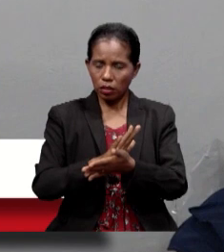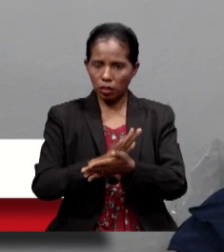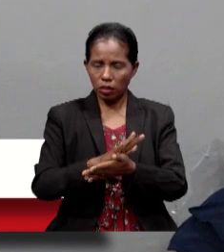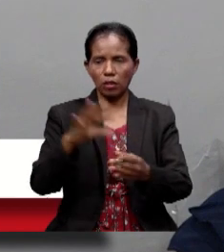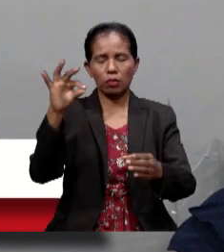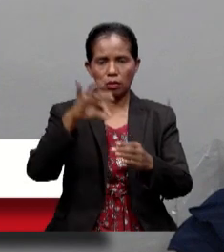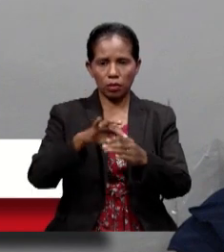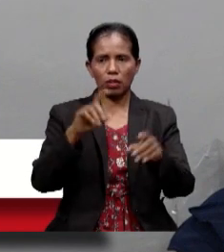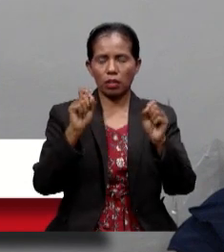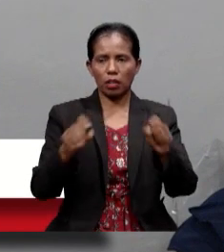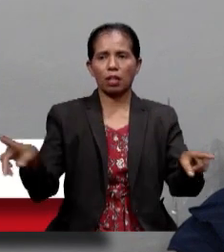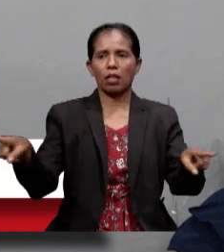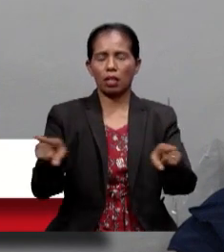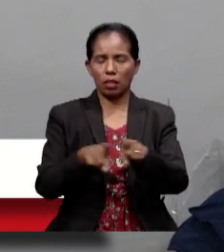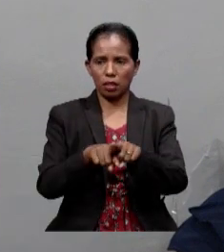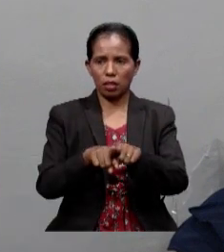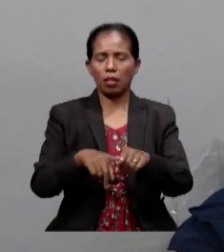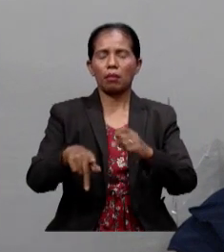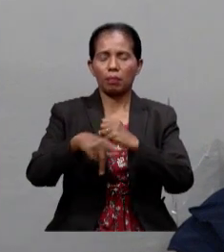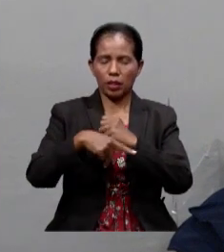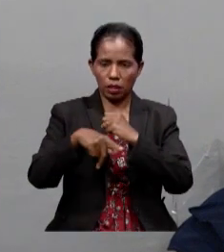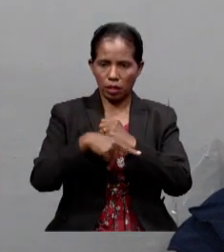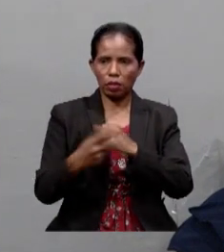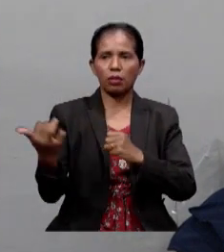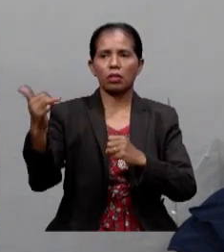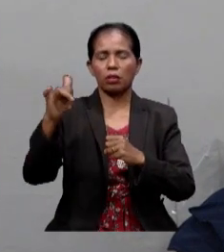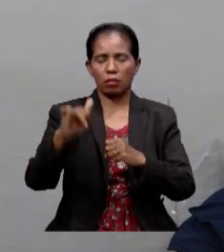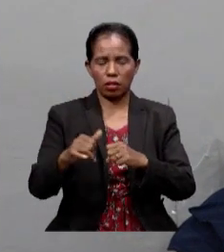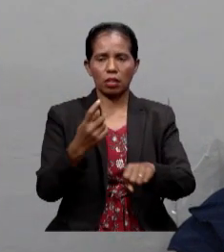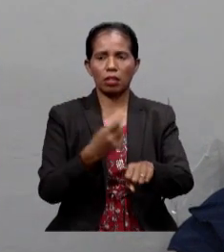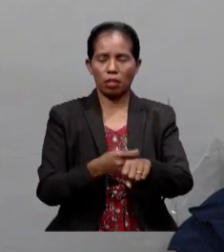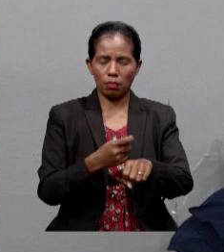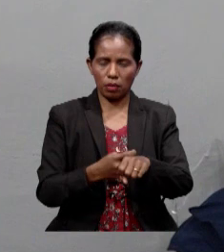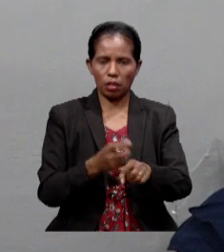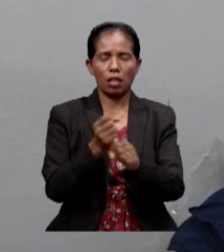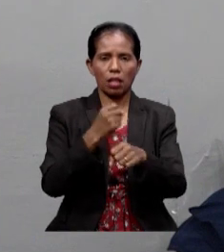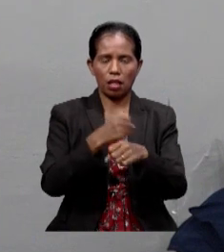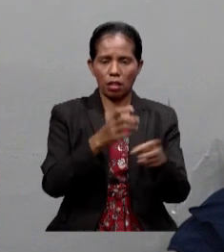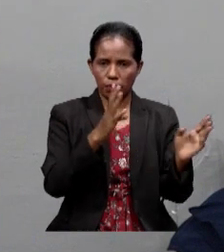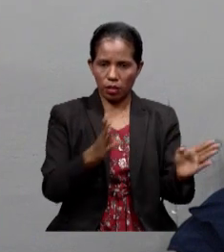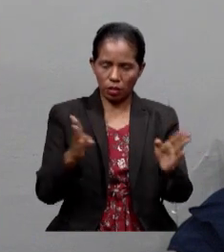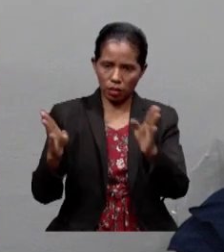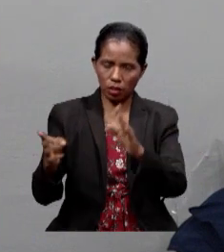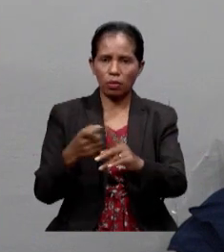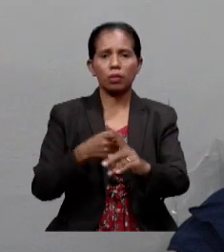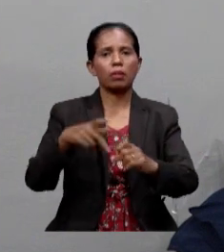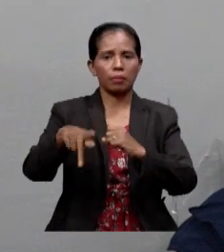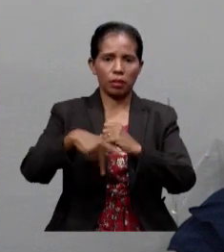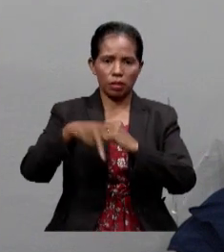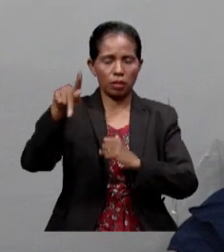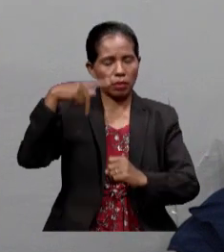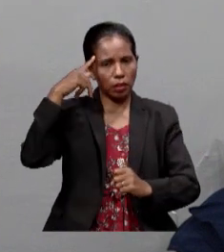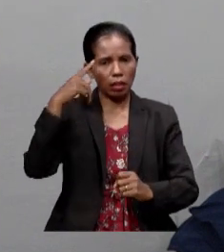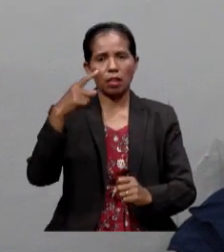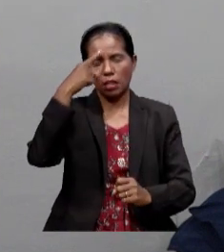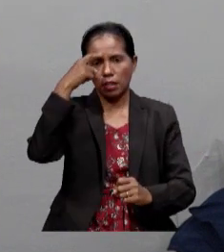costam. Nessa saída, o partido Sira, e é momento de halo, nem é processo de inscrição nesses partidos políticos. Também não é